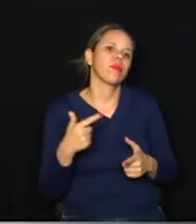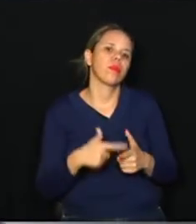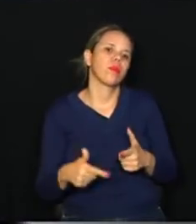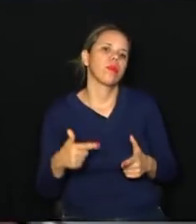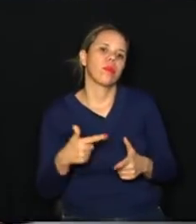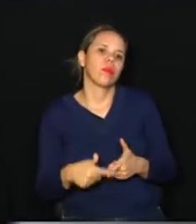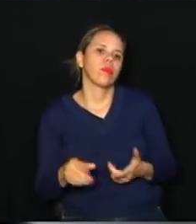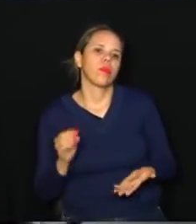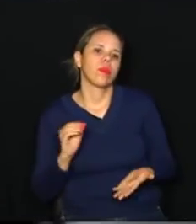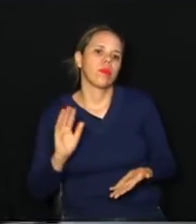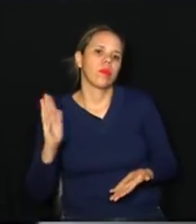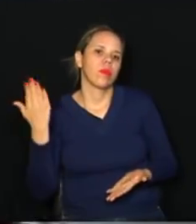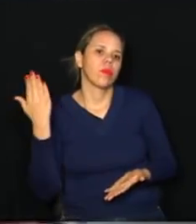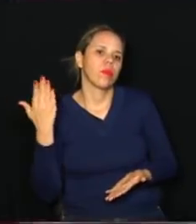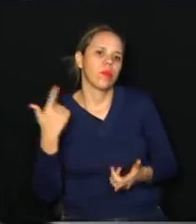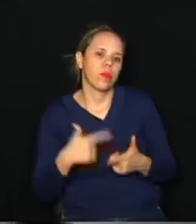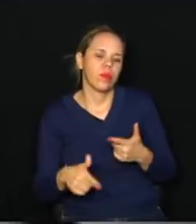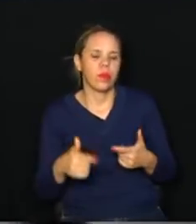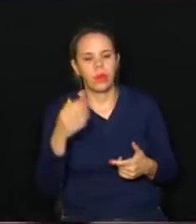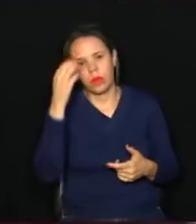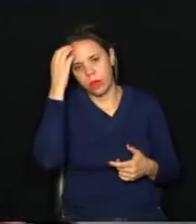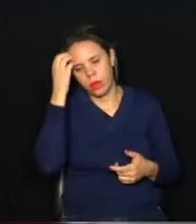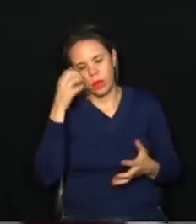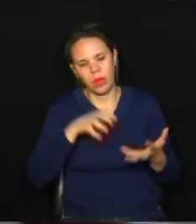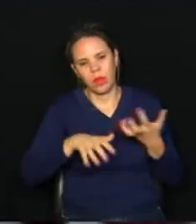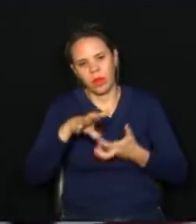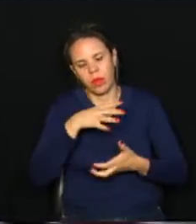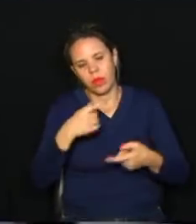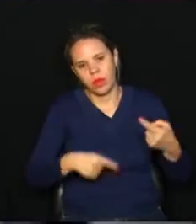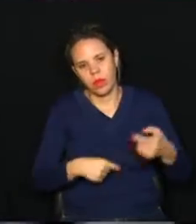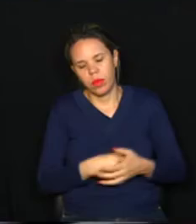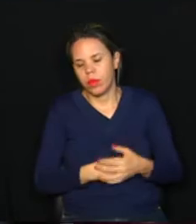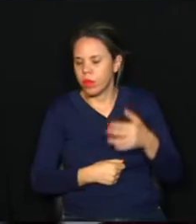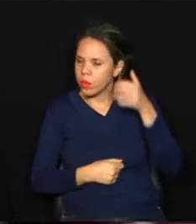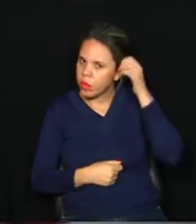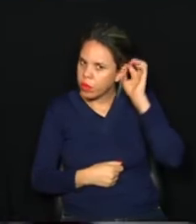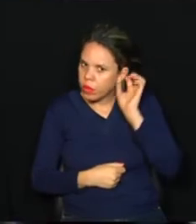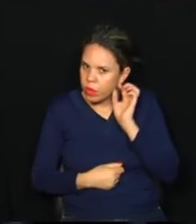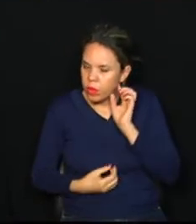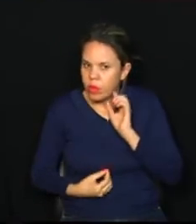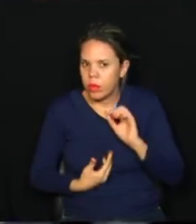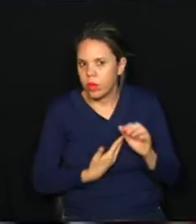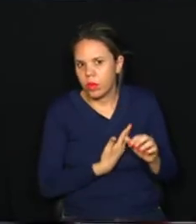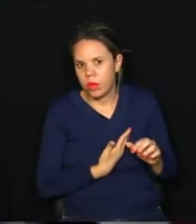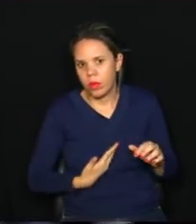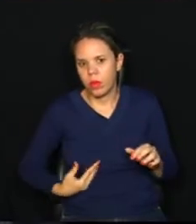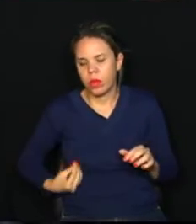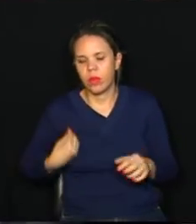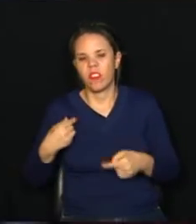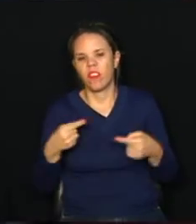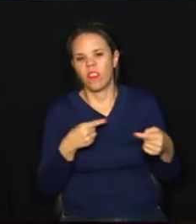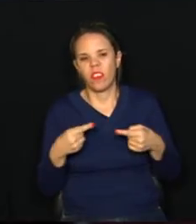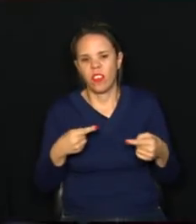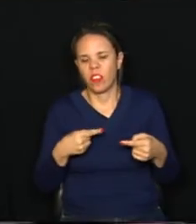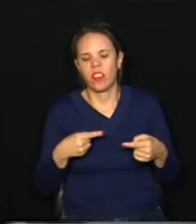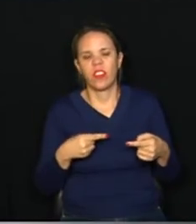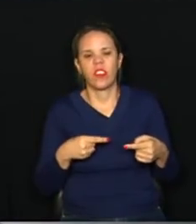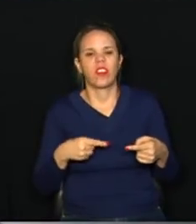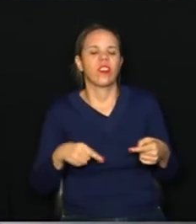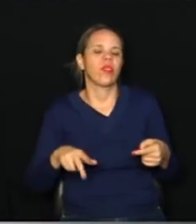esse falso dilema, esse falso conflito político de que o Estado vive em guerra com a iniciativa